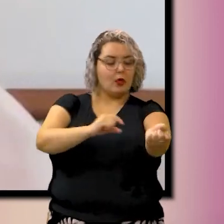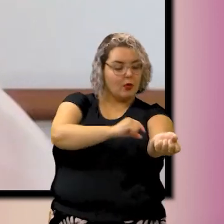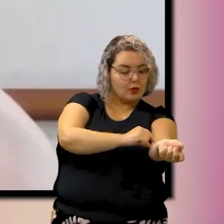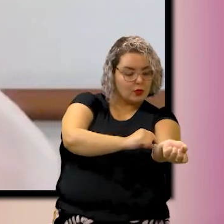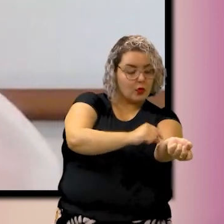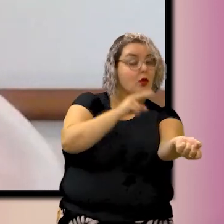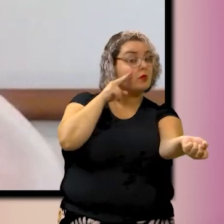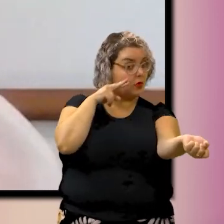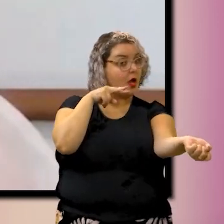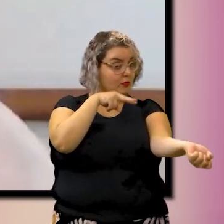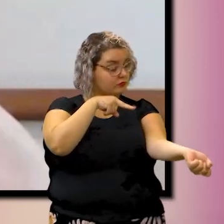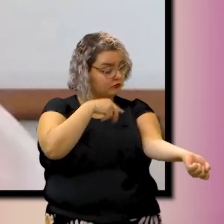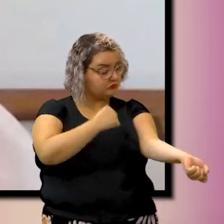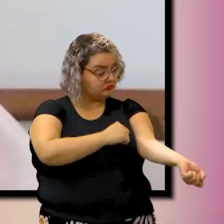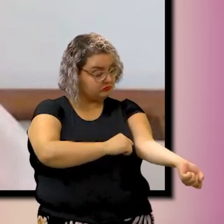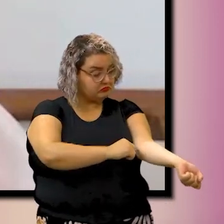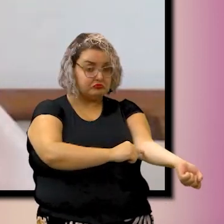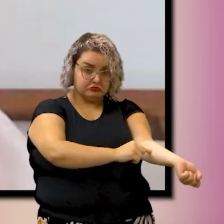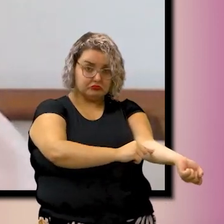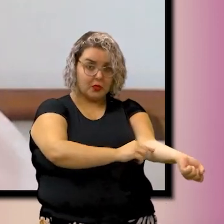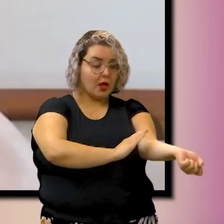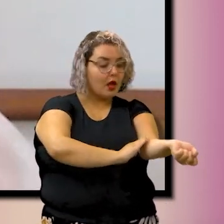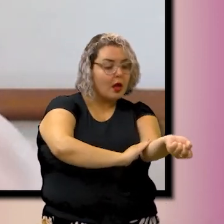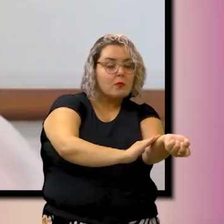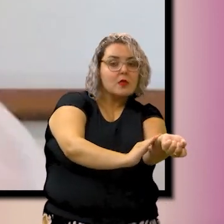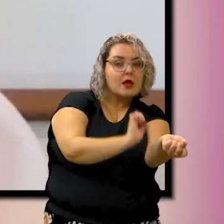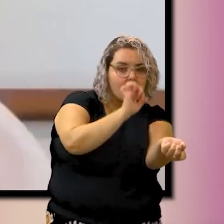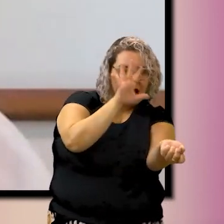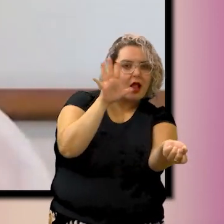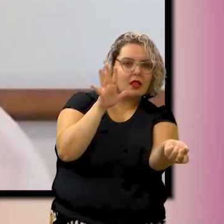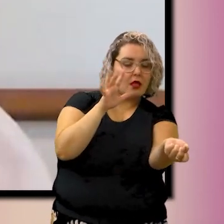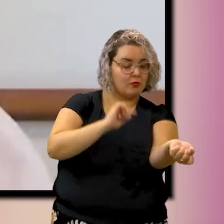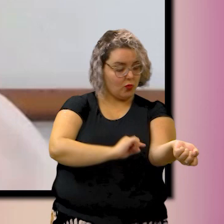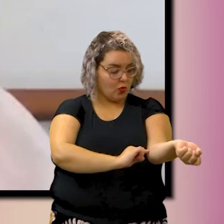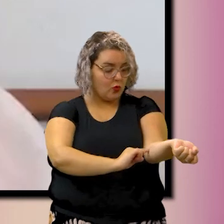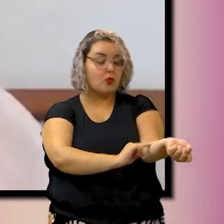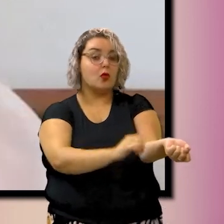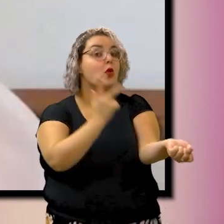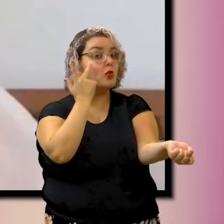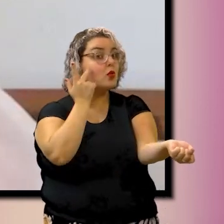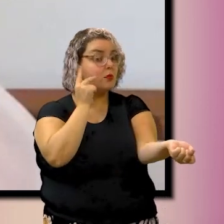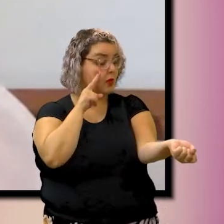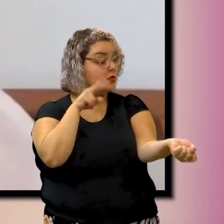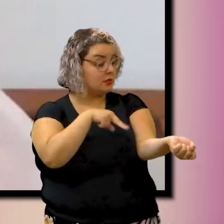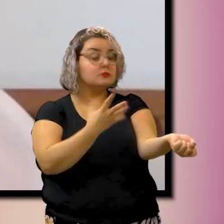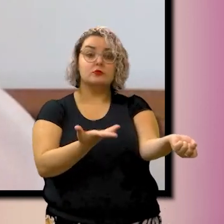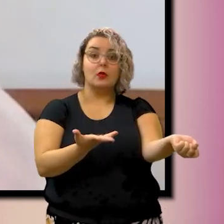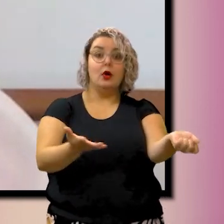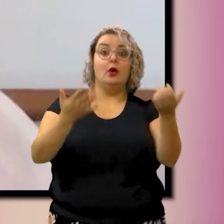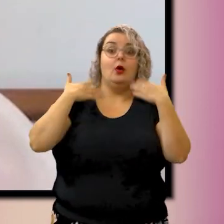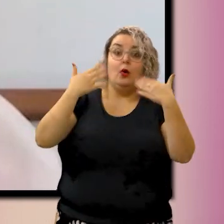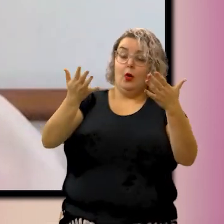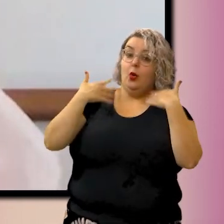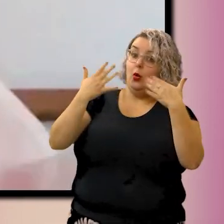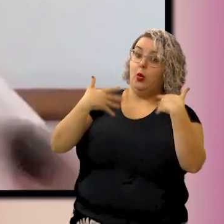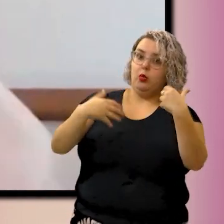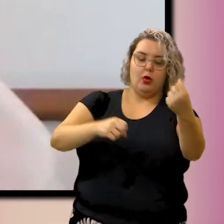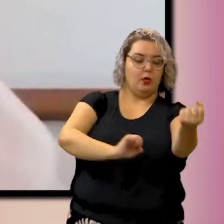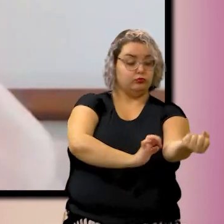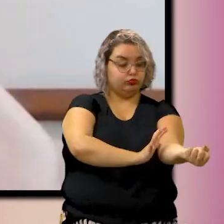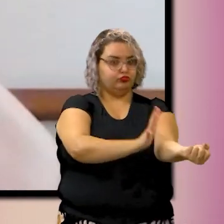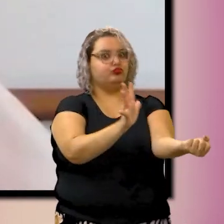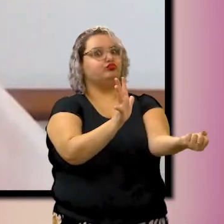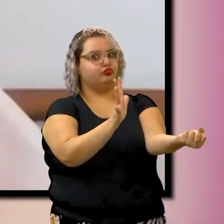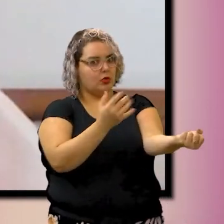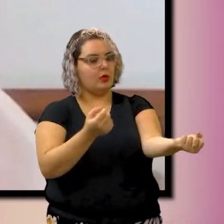são visíveis. Então, às vezes, principalmente pessoas com pele mais clara podem ter veias normais visíveis. E se tá calor, essas veias ficam um